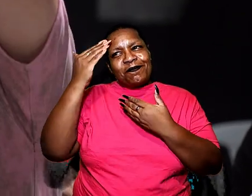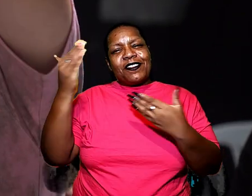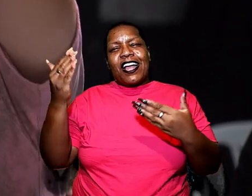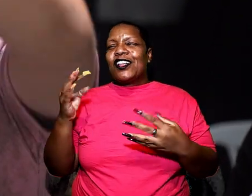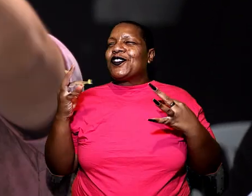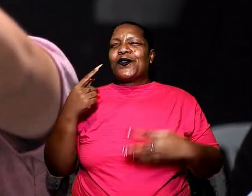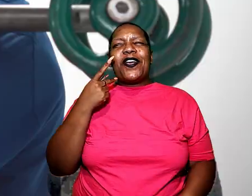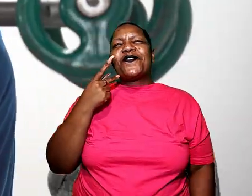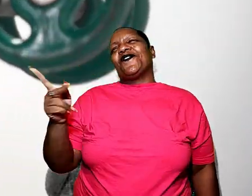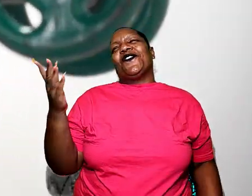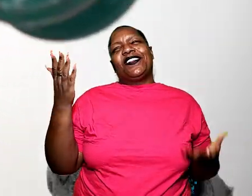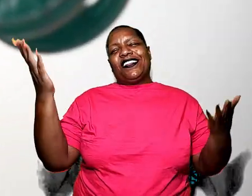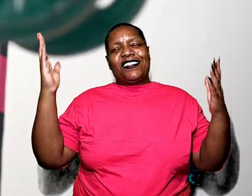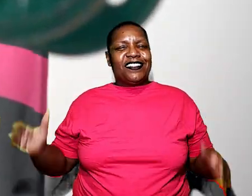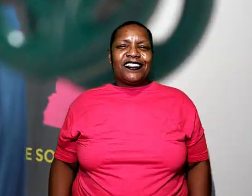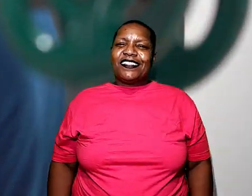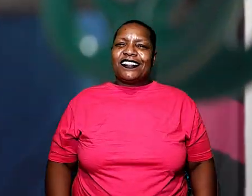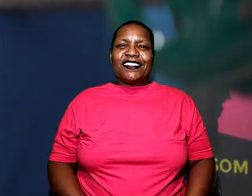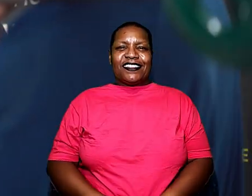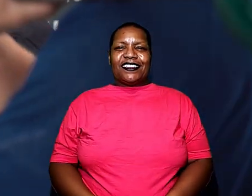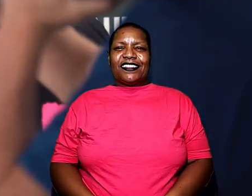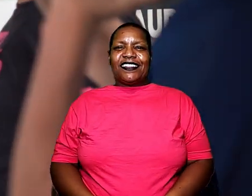parabéns, tu é muito foda.